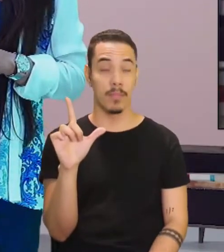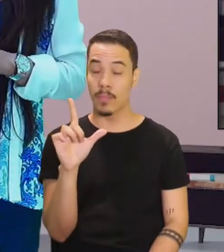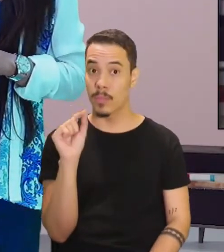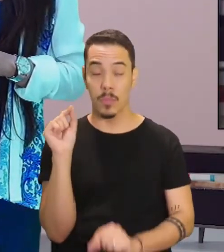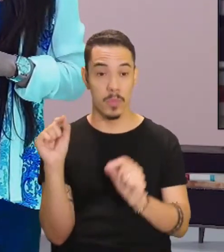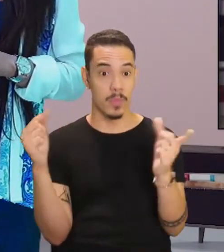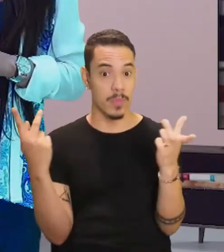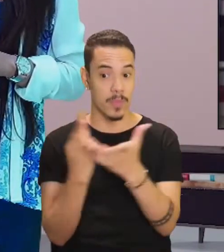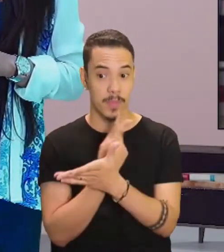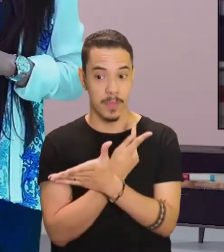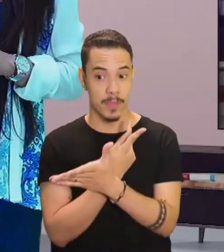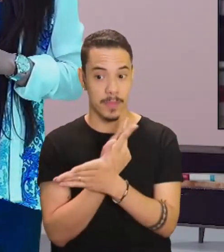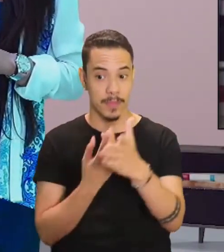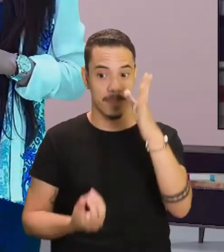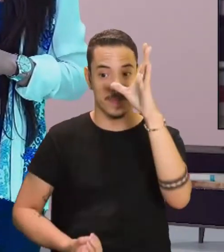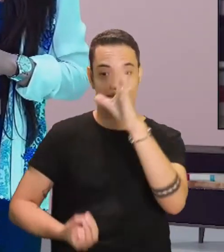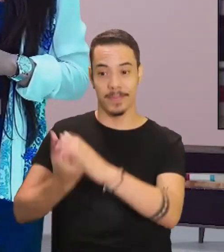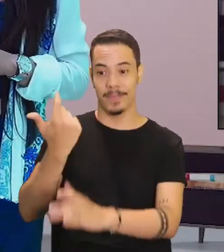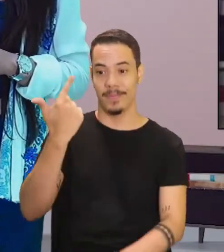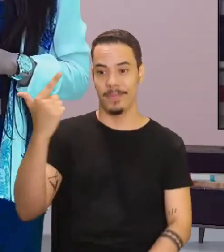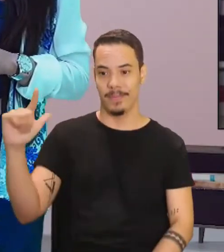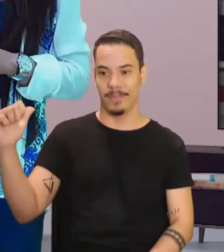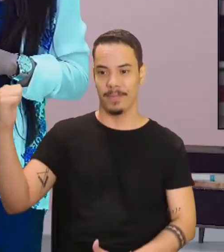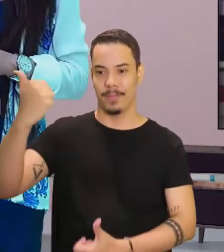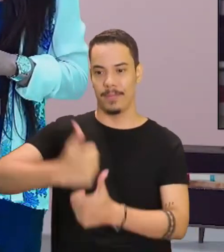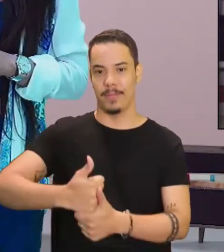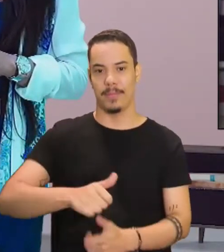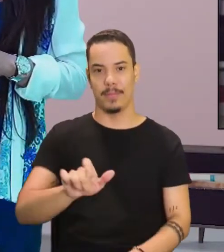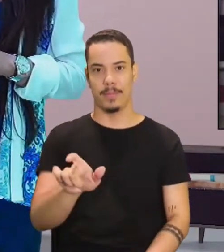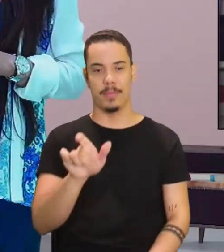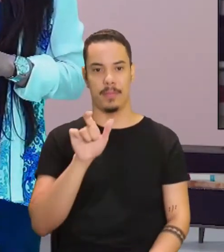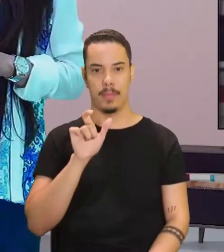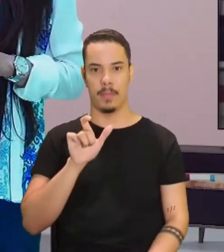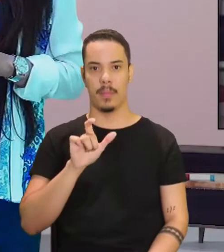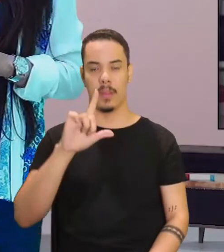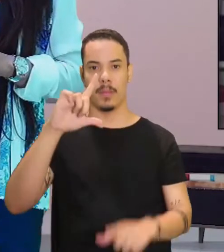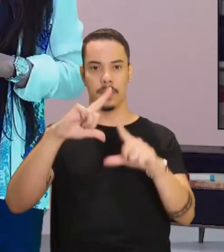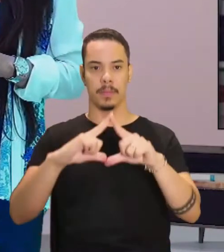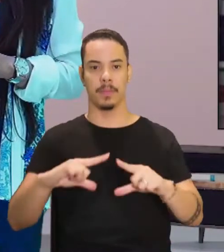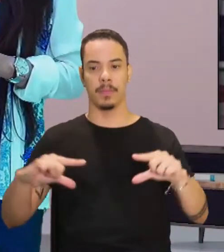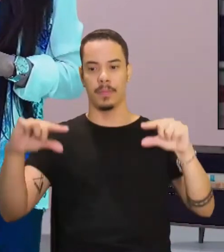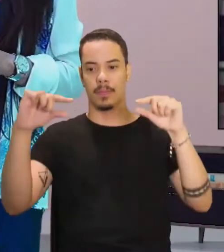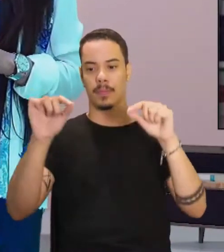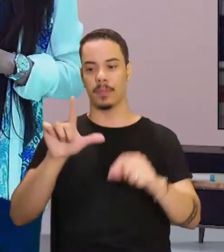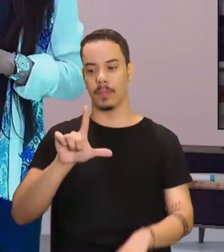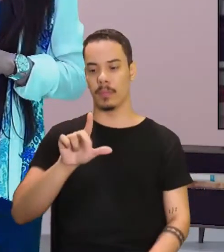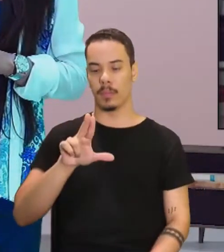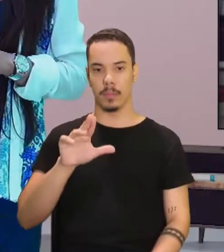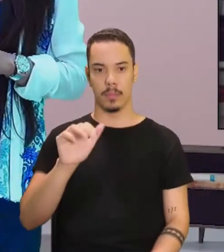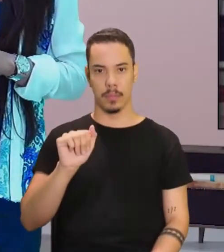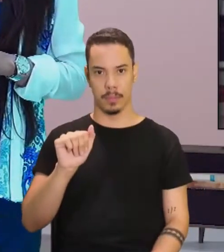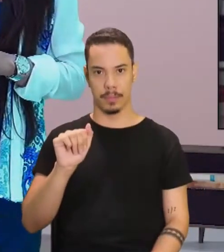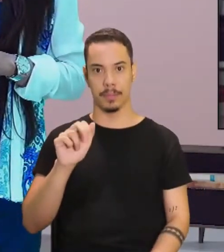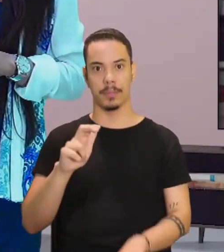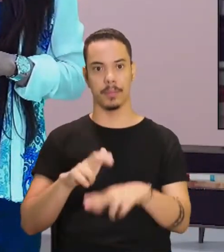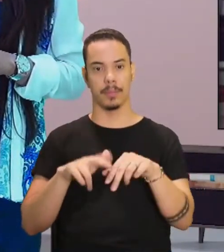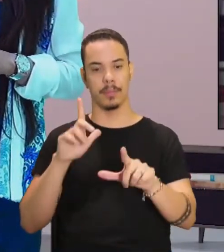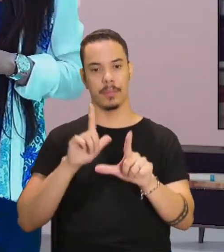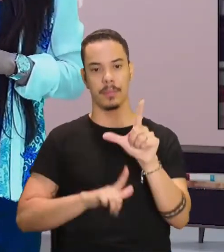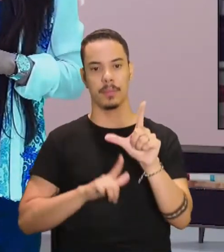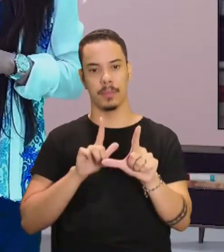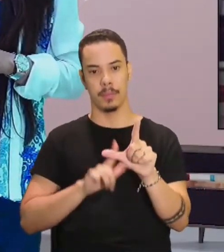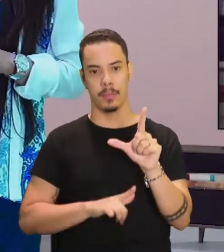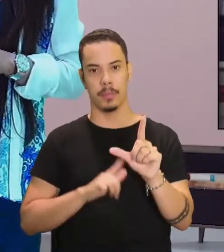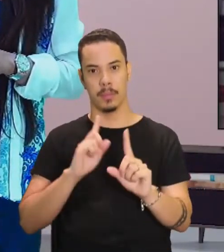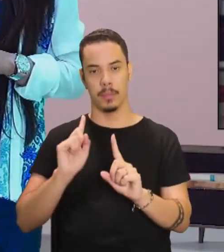acontecer? Vai surgir uma outra palavra, que é lua. Então, a letra é L, mas